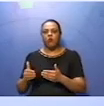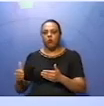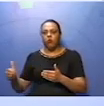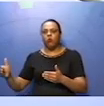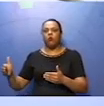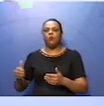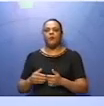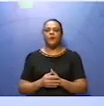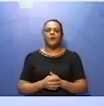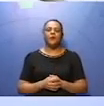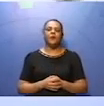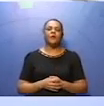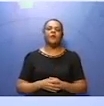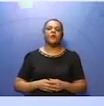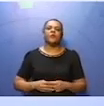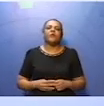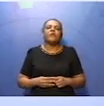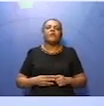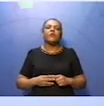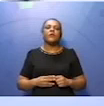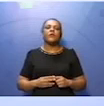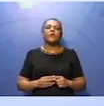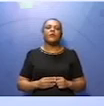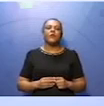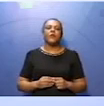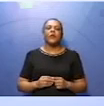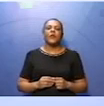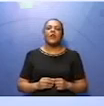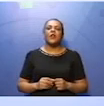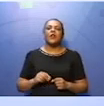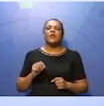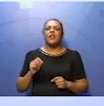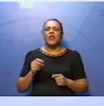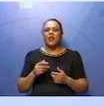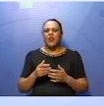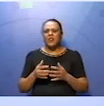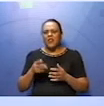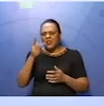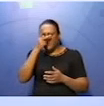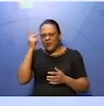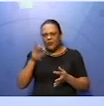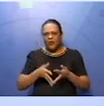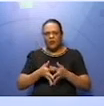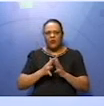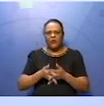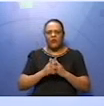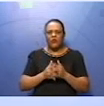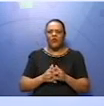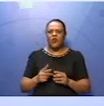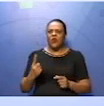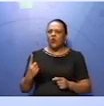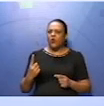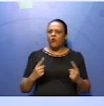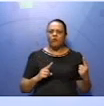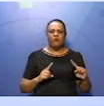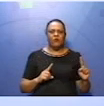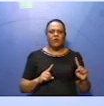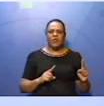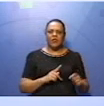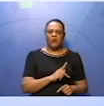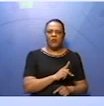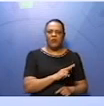diante. E uma coisa que muita gente confunde é de pensar que o número 1 é primo. O número 1 não é